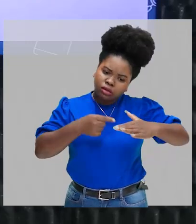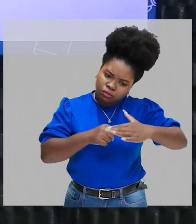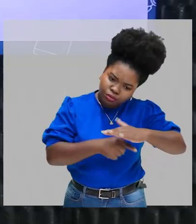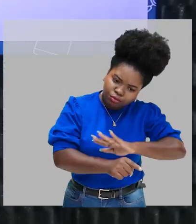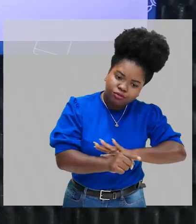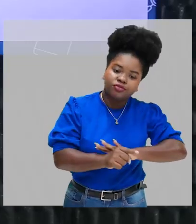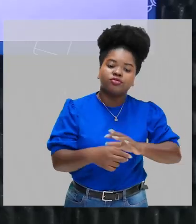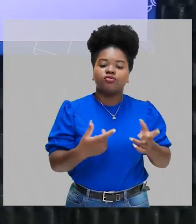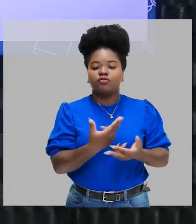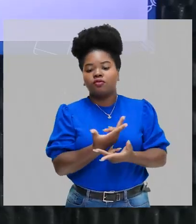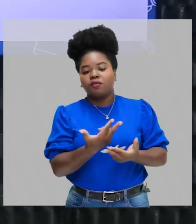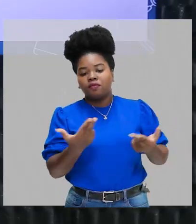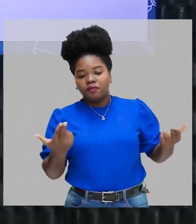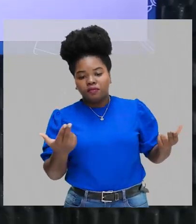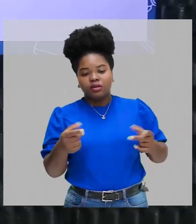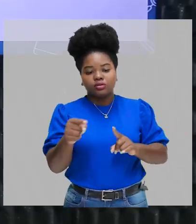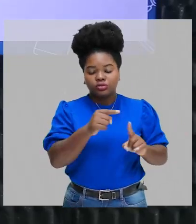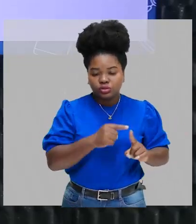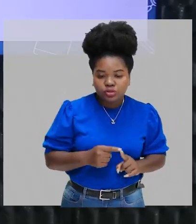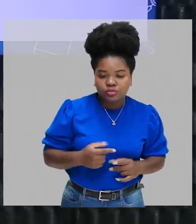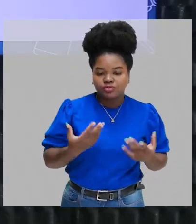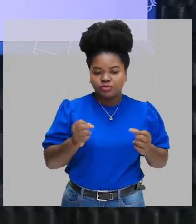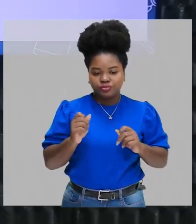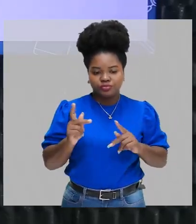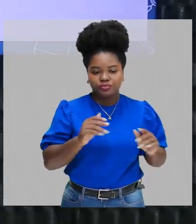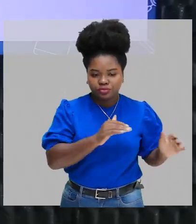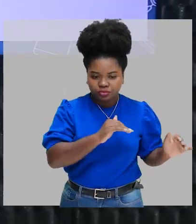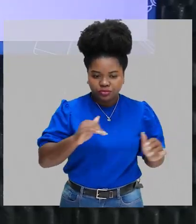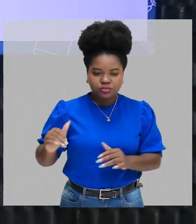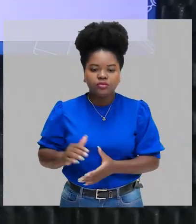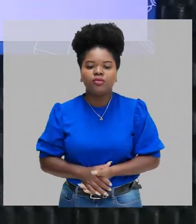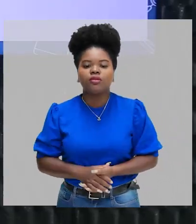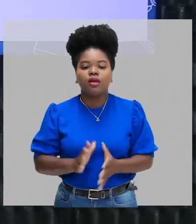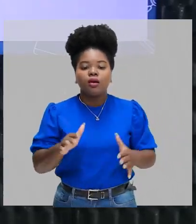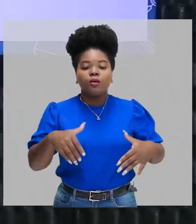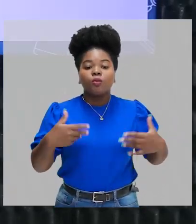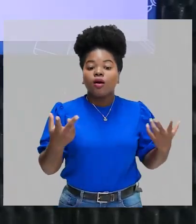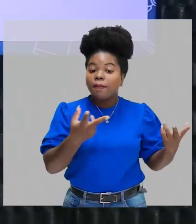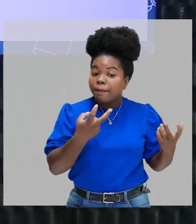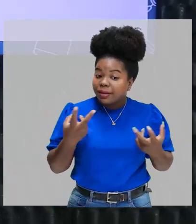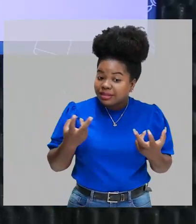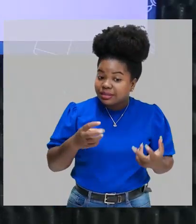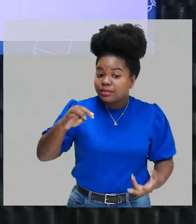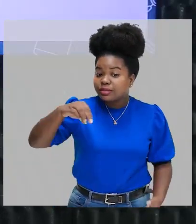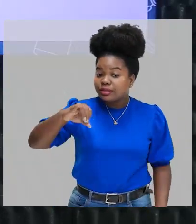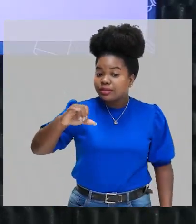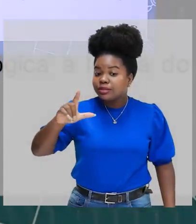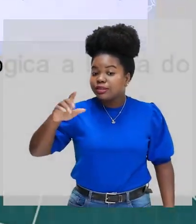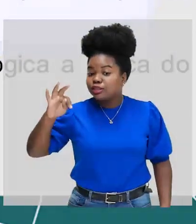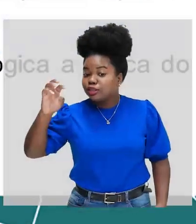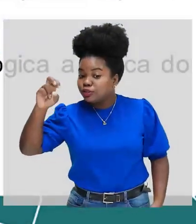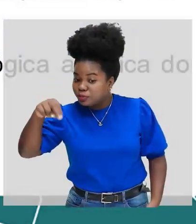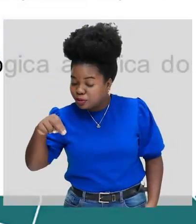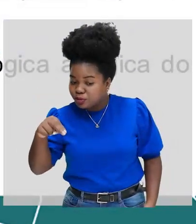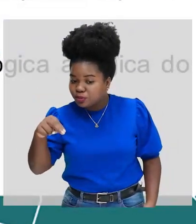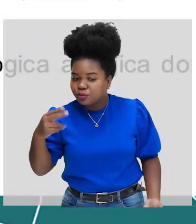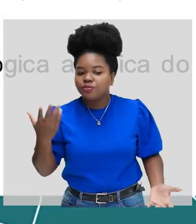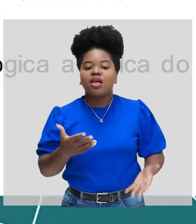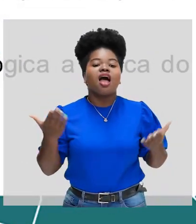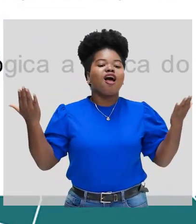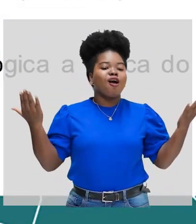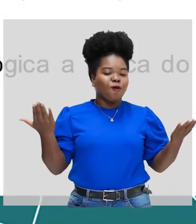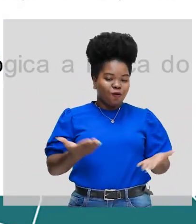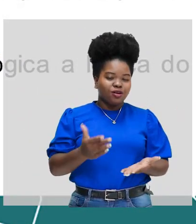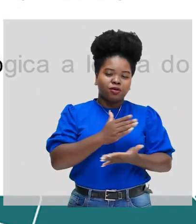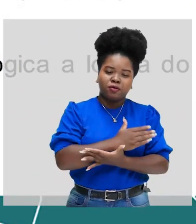citou ainda há pouco. Beleza? A perspectiva de Milton Santos. Agora sim, vai começar a aula de verdade.